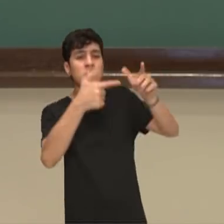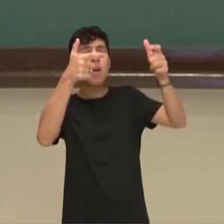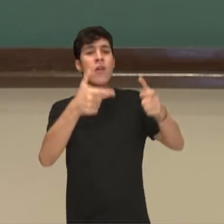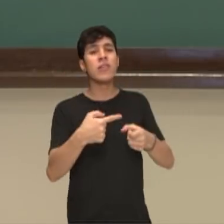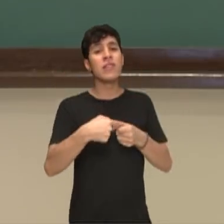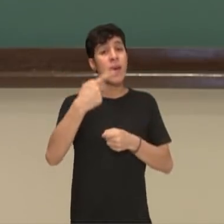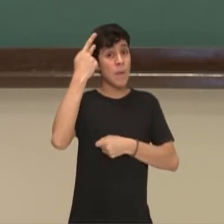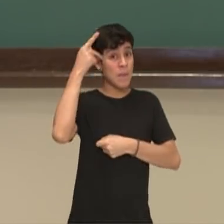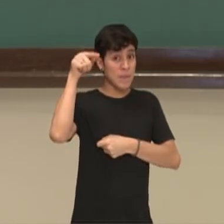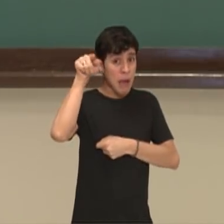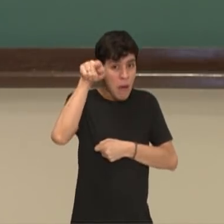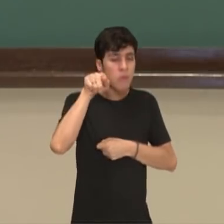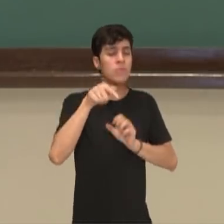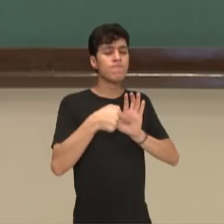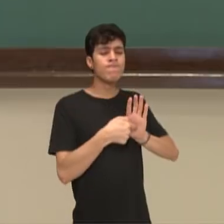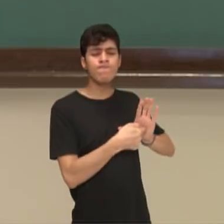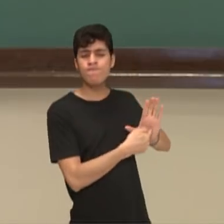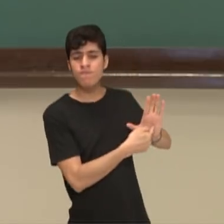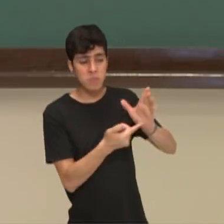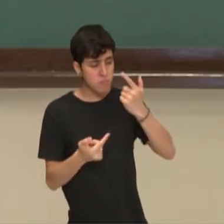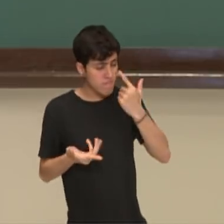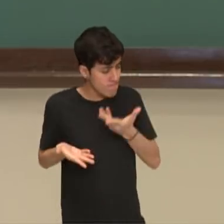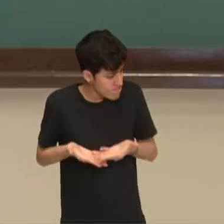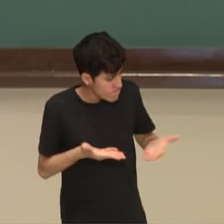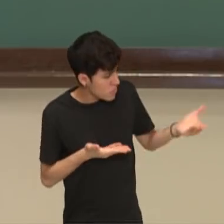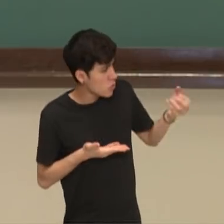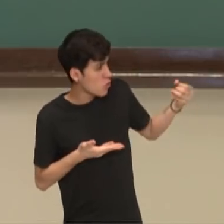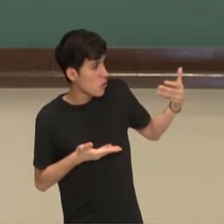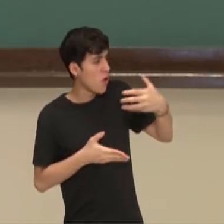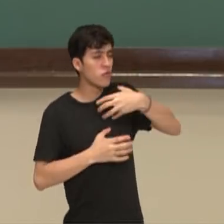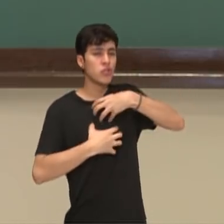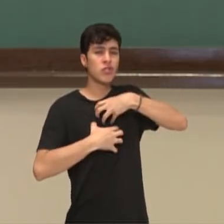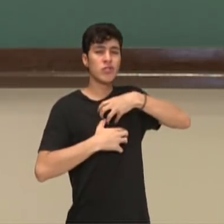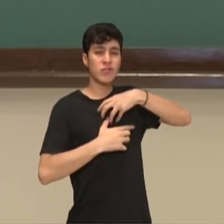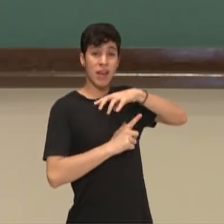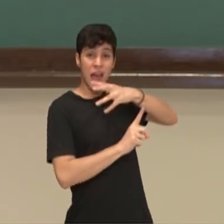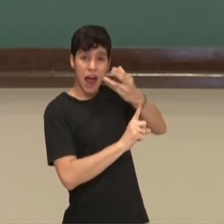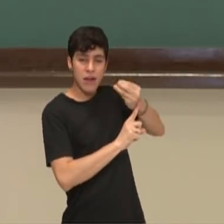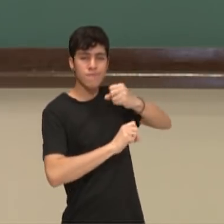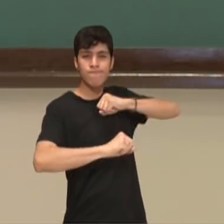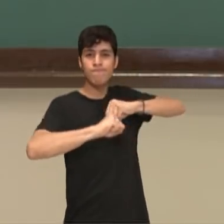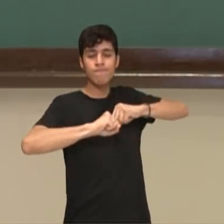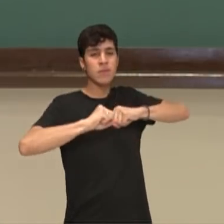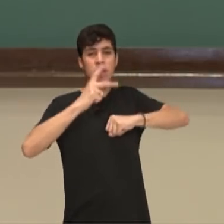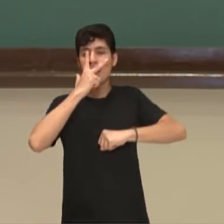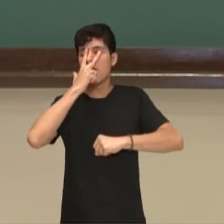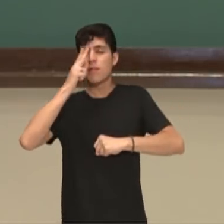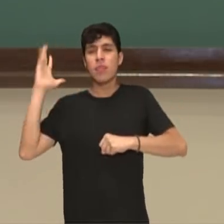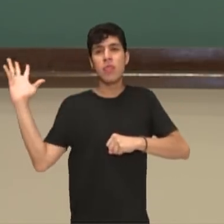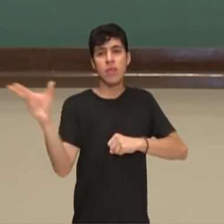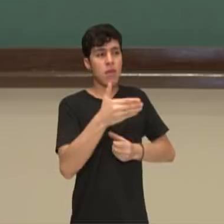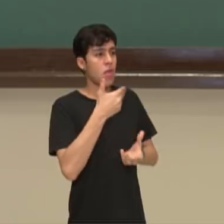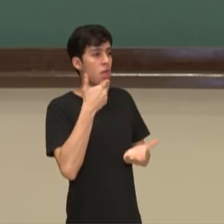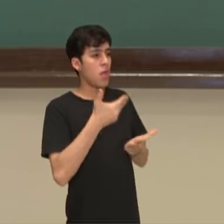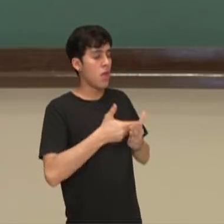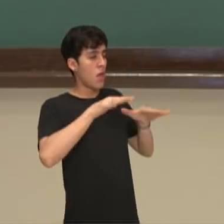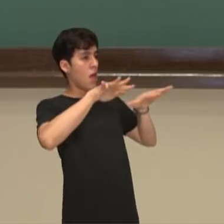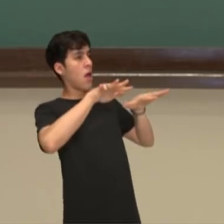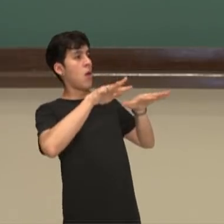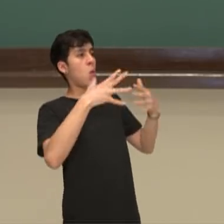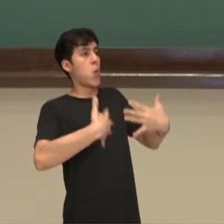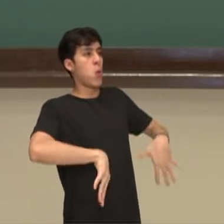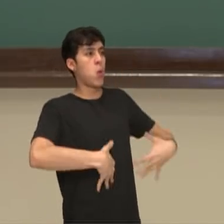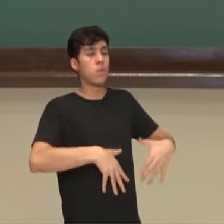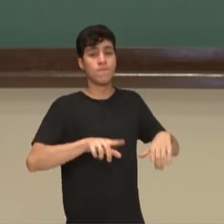Paulo mostrando esse novo tipo de arte. E foi chocante, todo mundo ficou chocado com aquilo que aconteceu. Mas